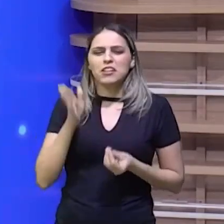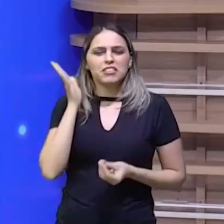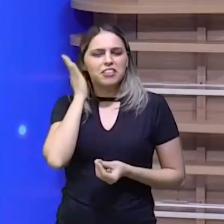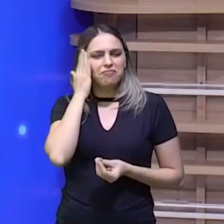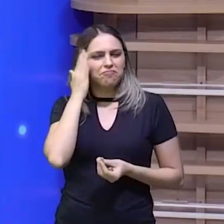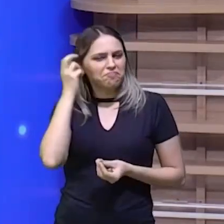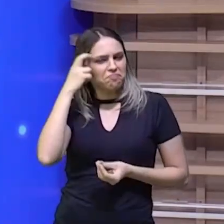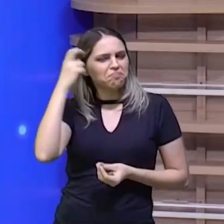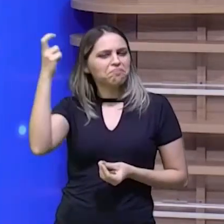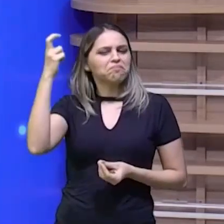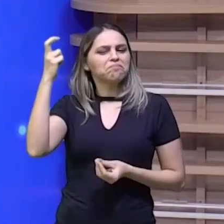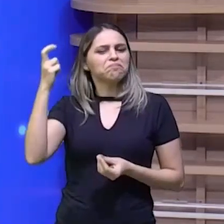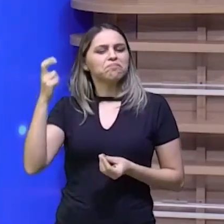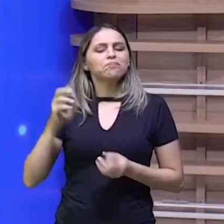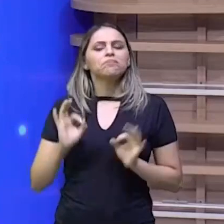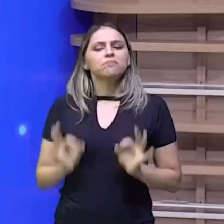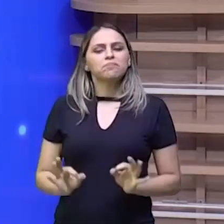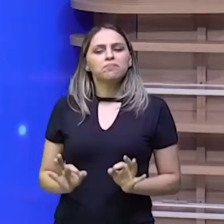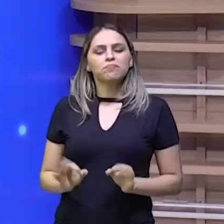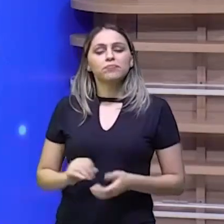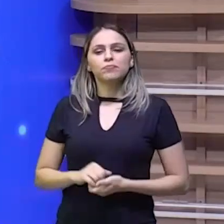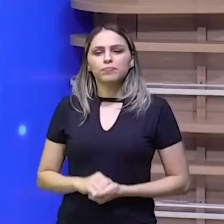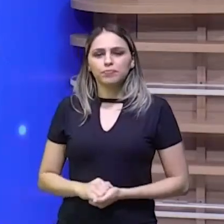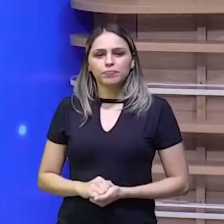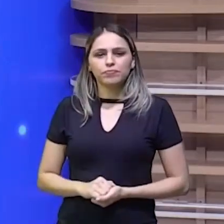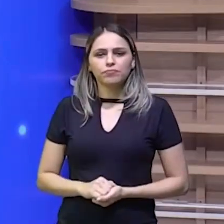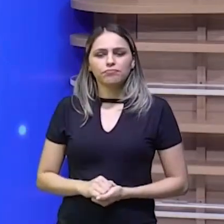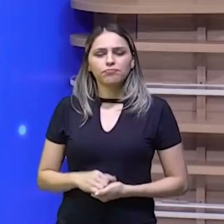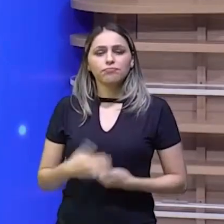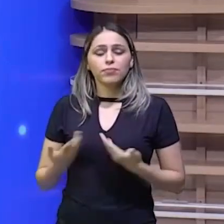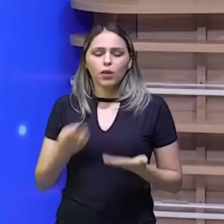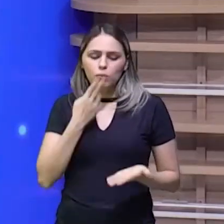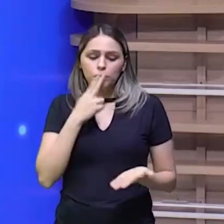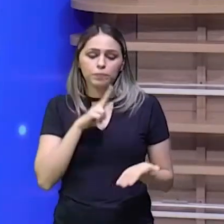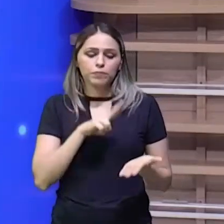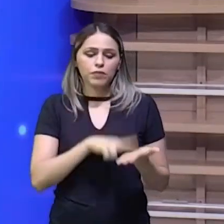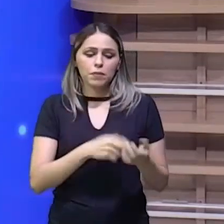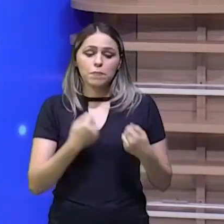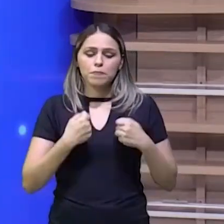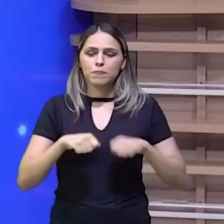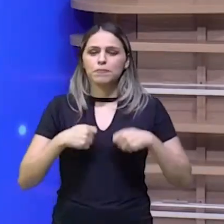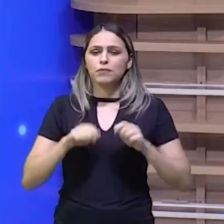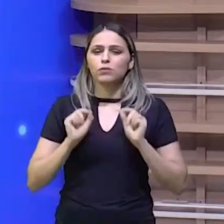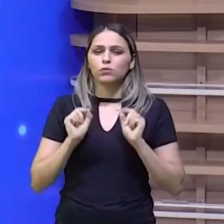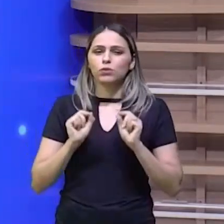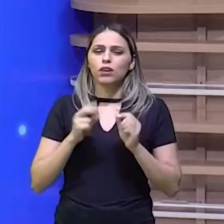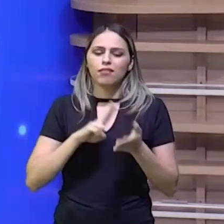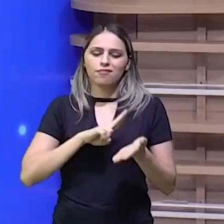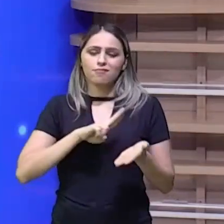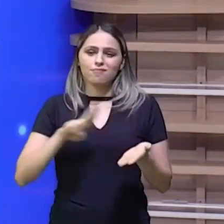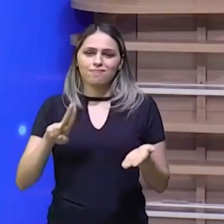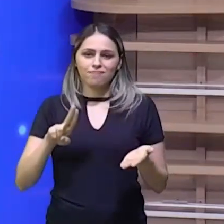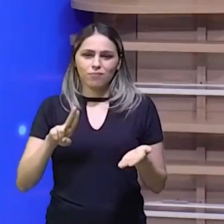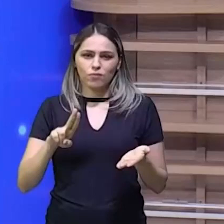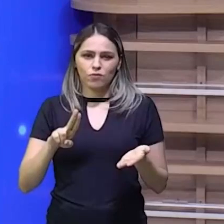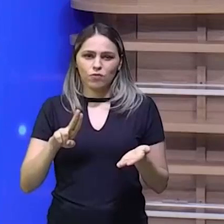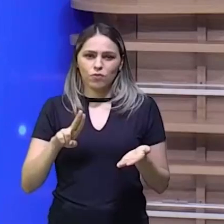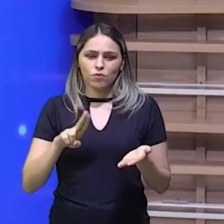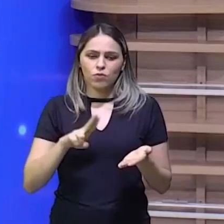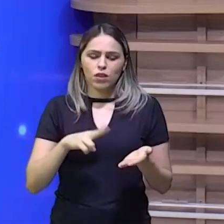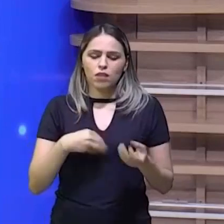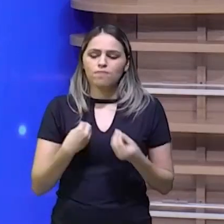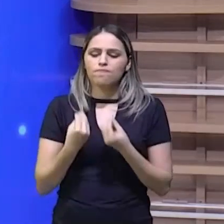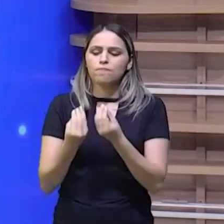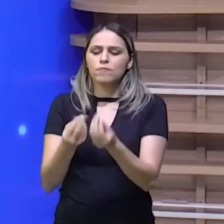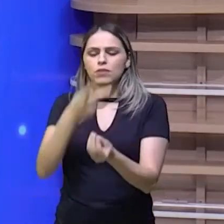em escrever uma carta, não é mesmo? Vamos lá. A carta, ela precisa do quê? Do nome para quem você vai